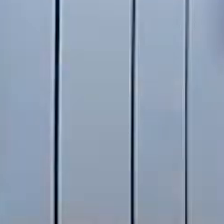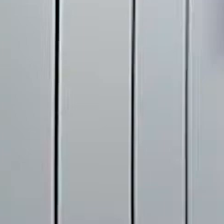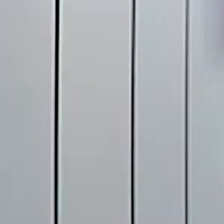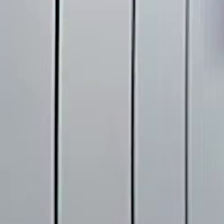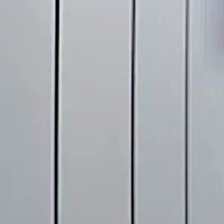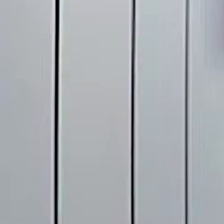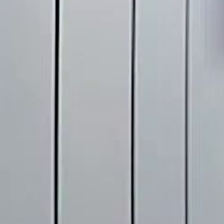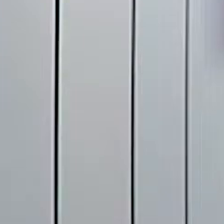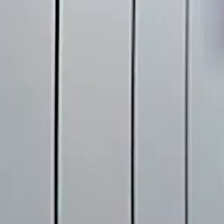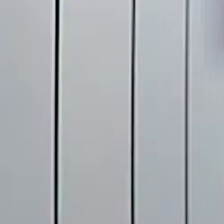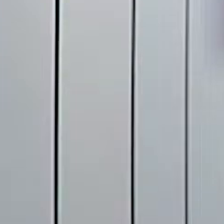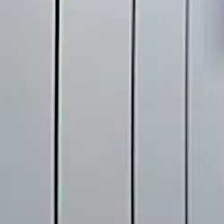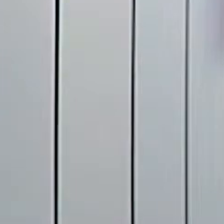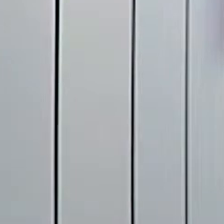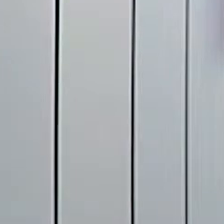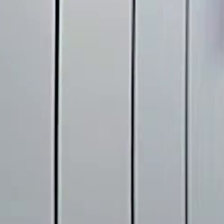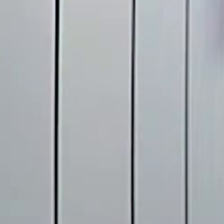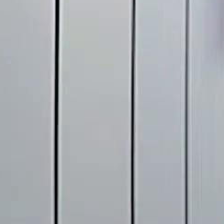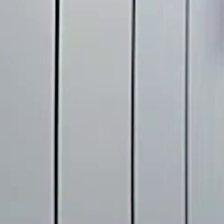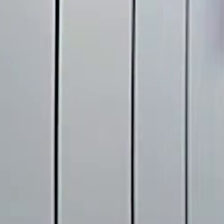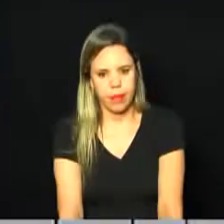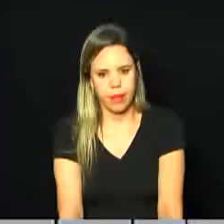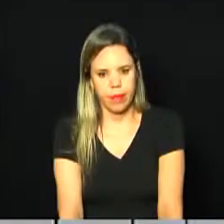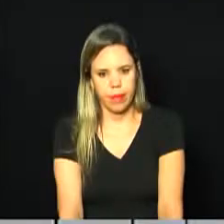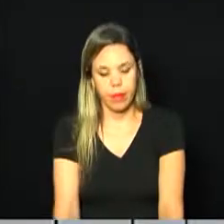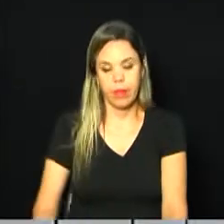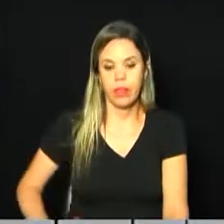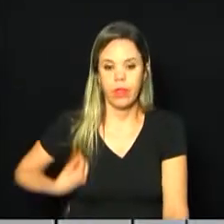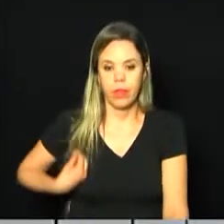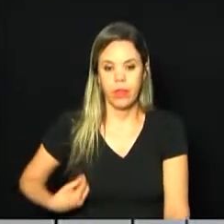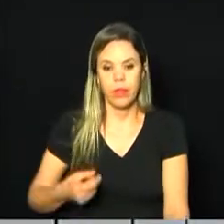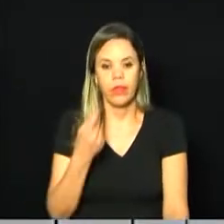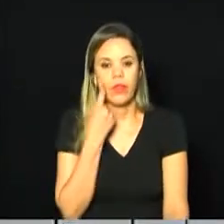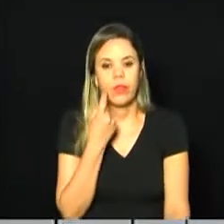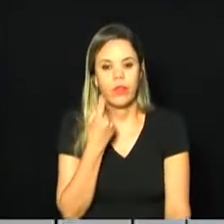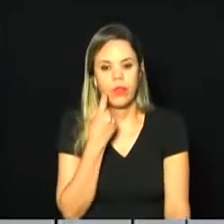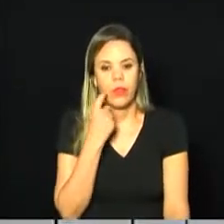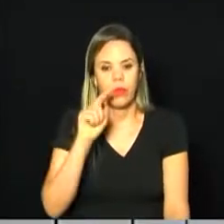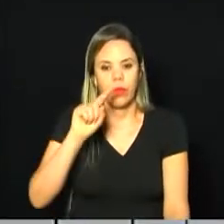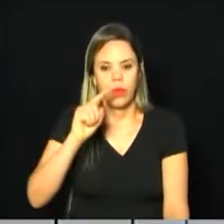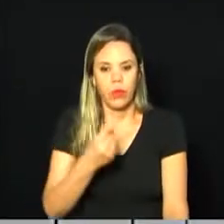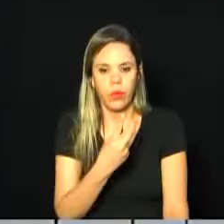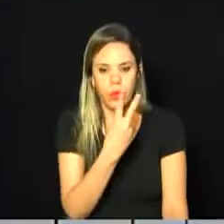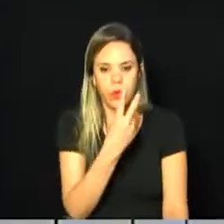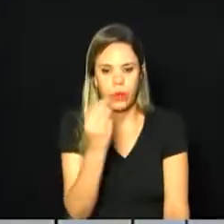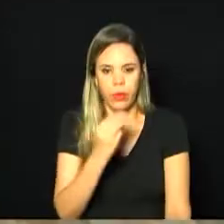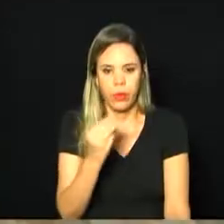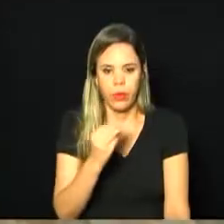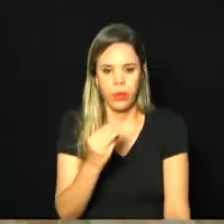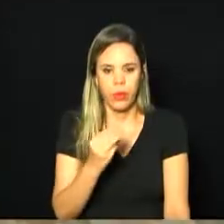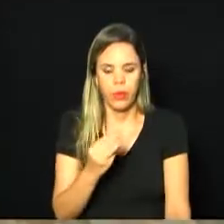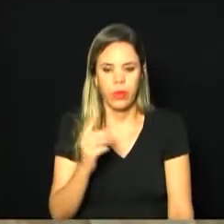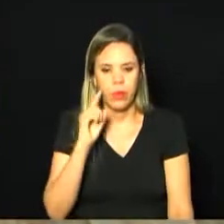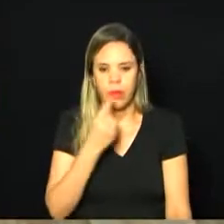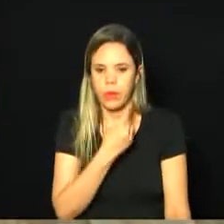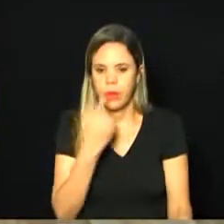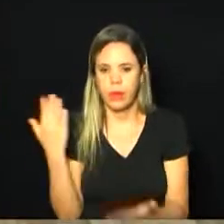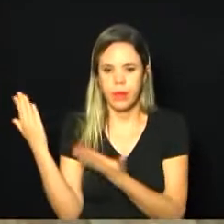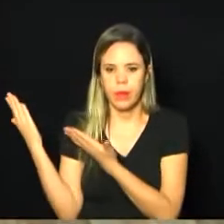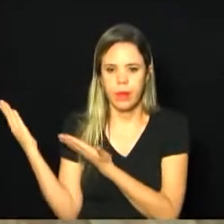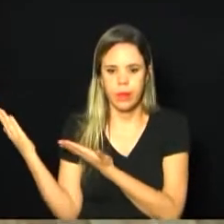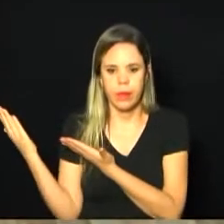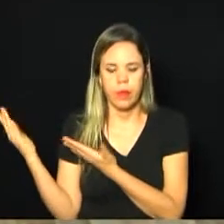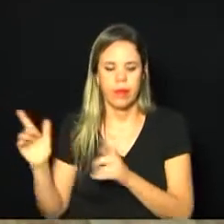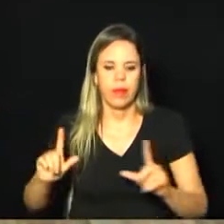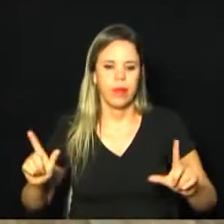a câmera notícia de volta ao vivo nesta sexta-feira 1:02 a mina Abreu já está aqui nos